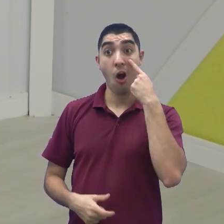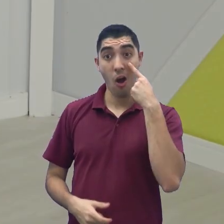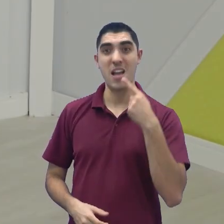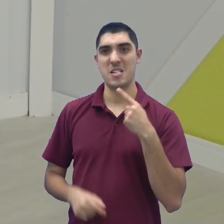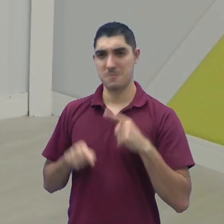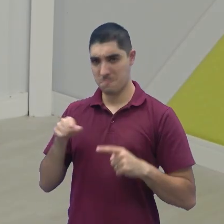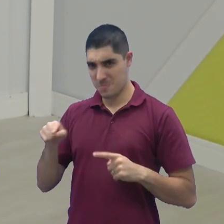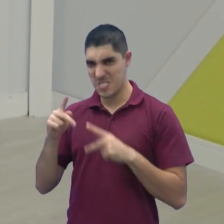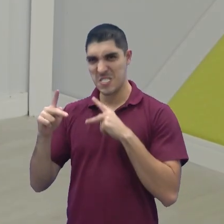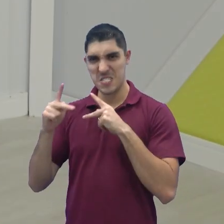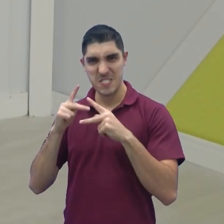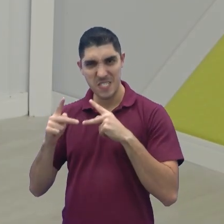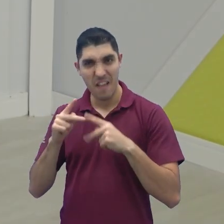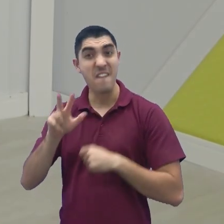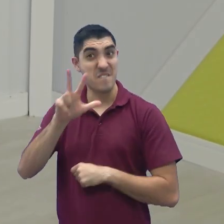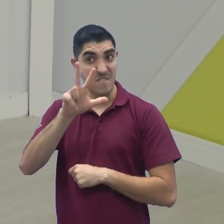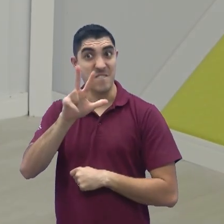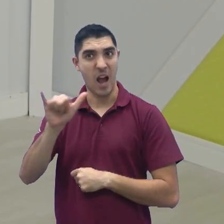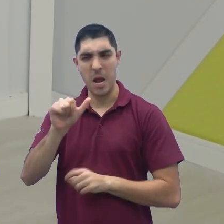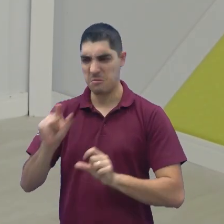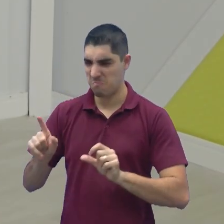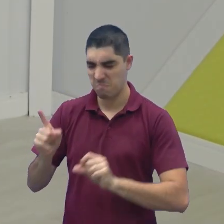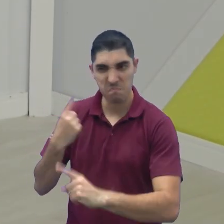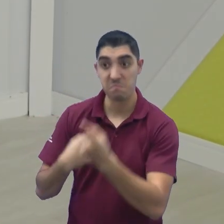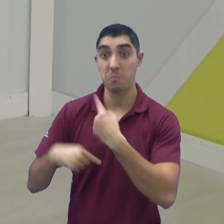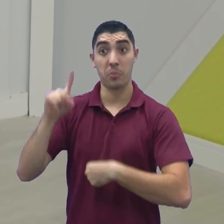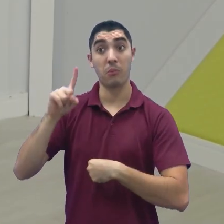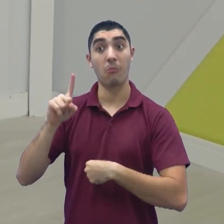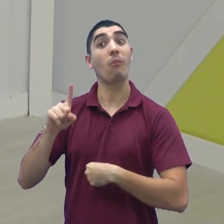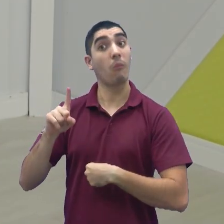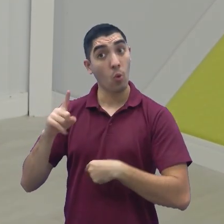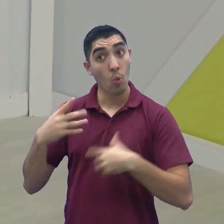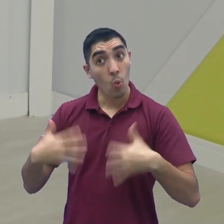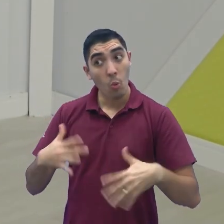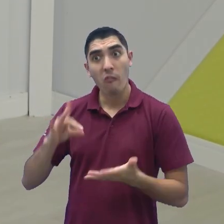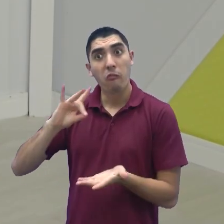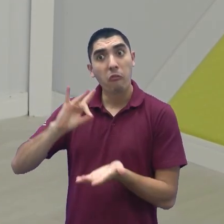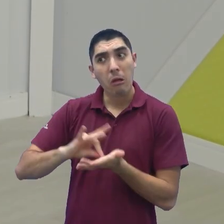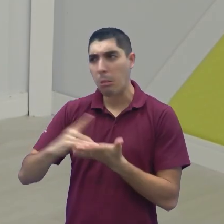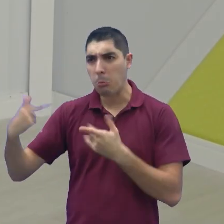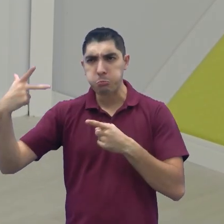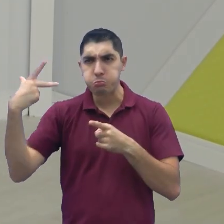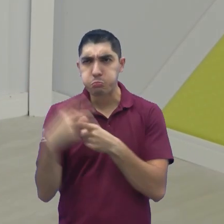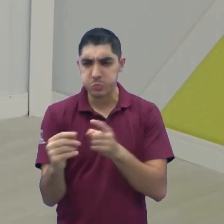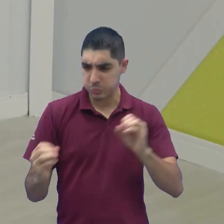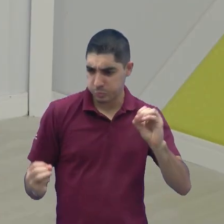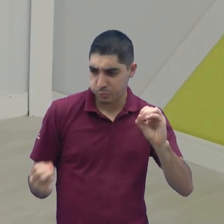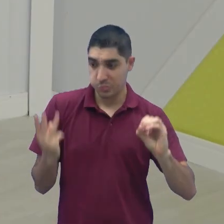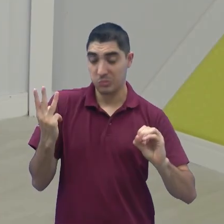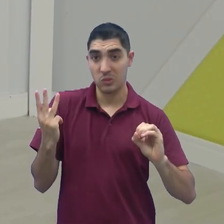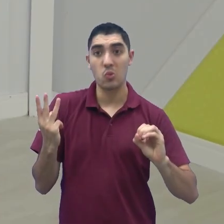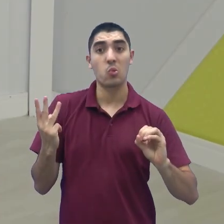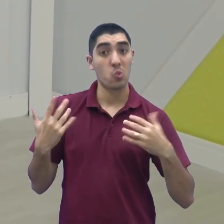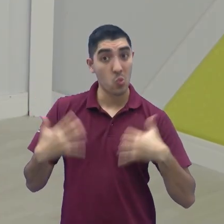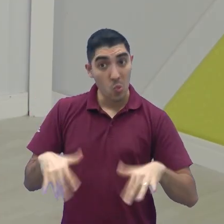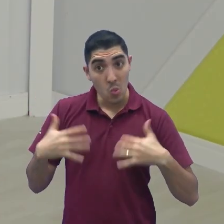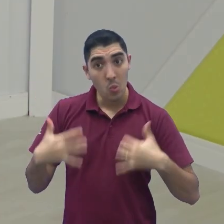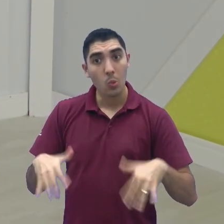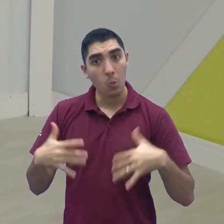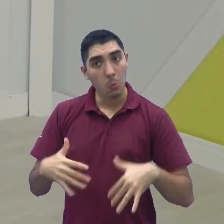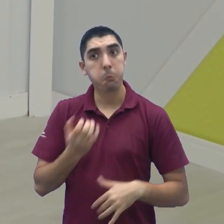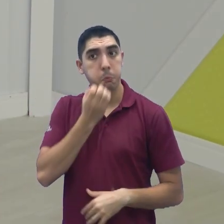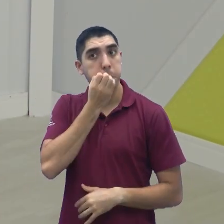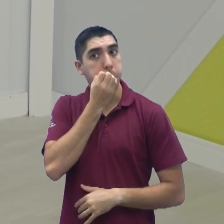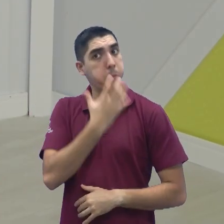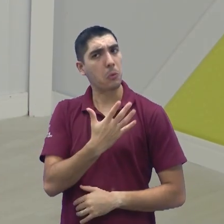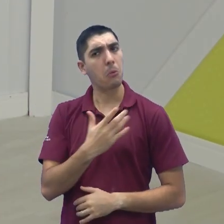vai surpreender o mundo, e olha, surpreendeu mesmo, que vitória maiúscula do vôlei São José, 3-0,